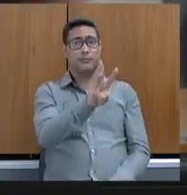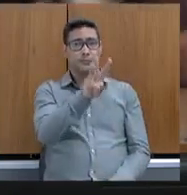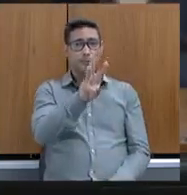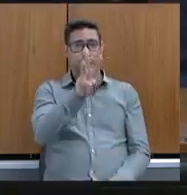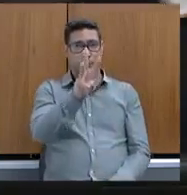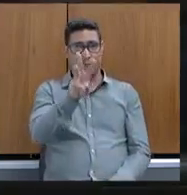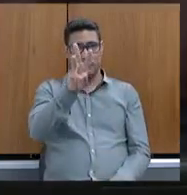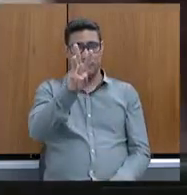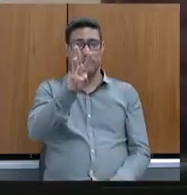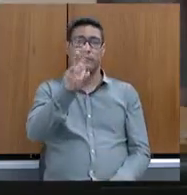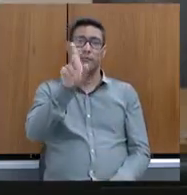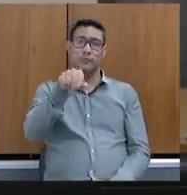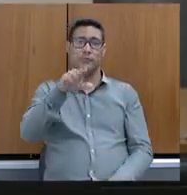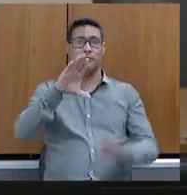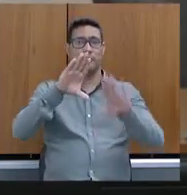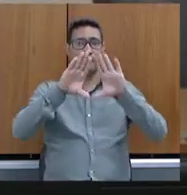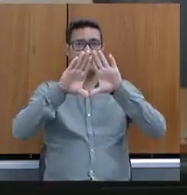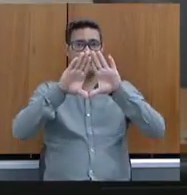Assembleia